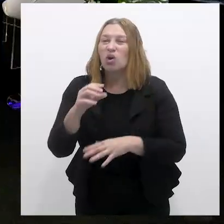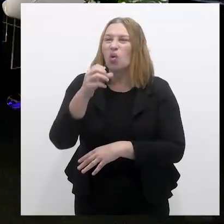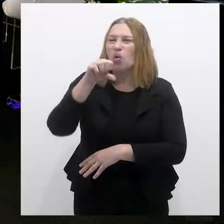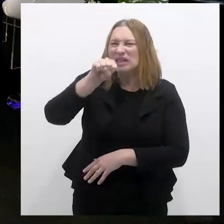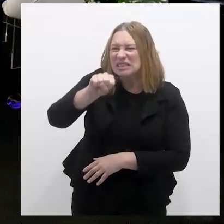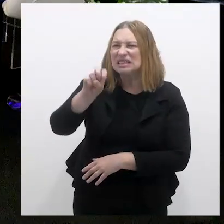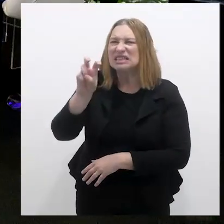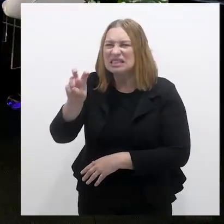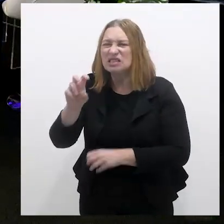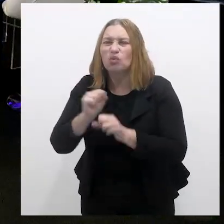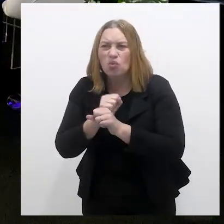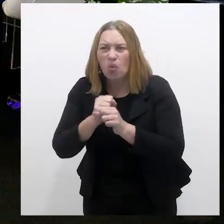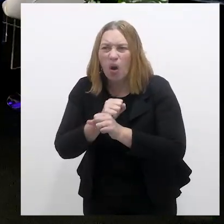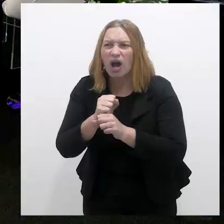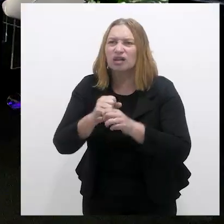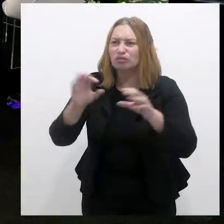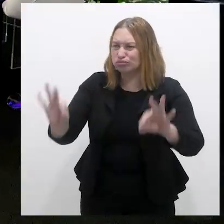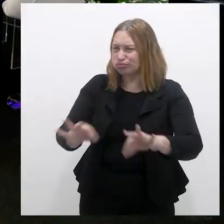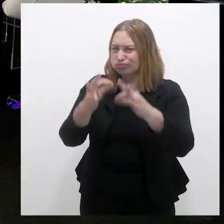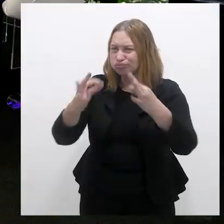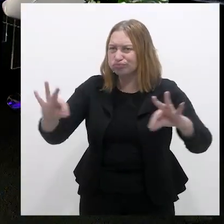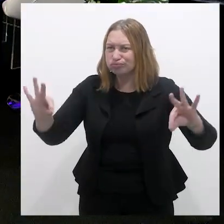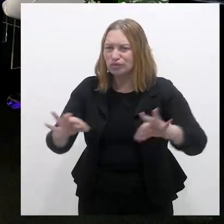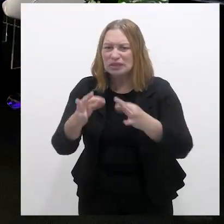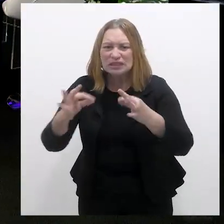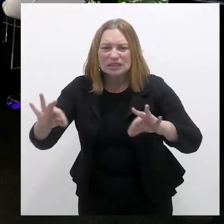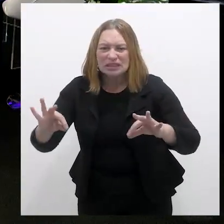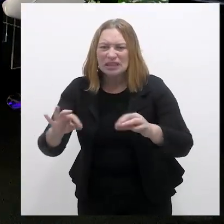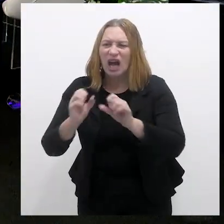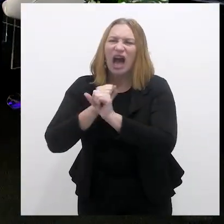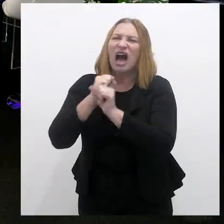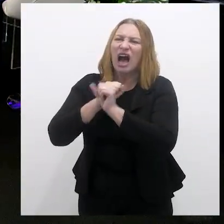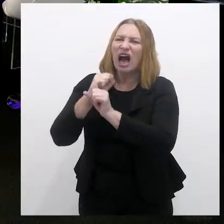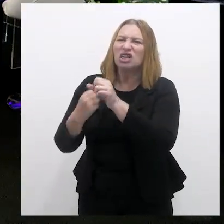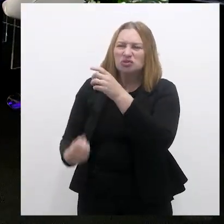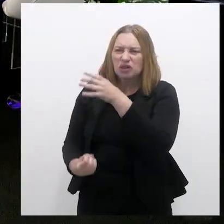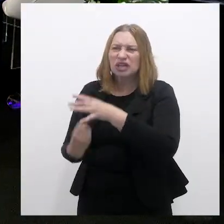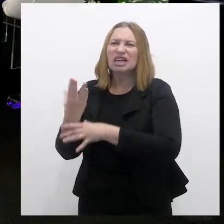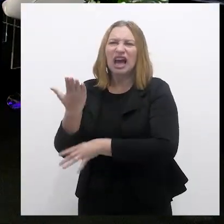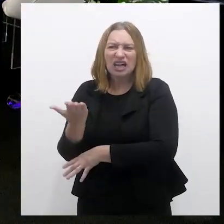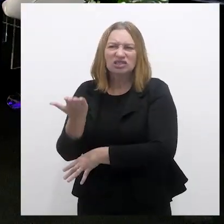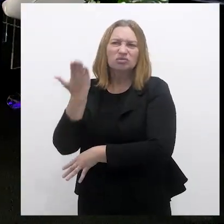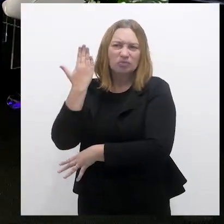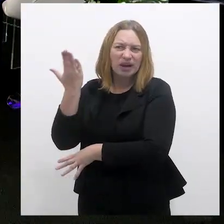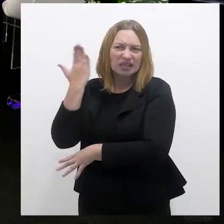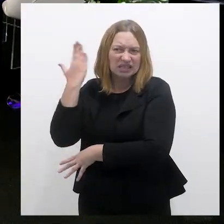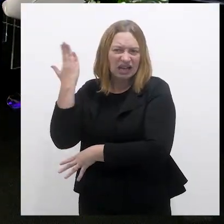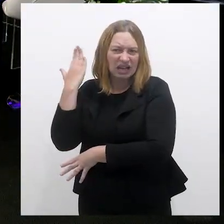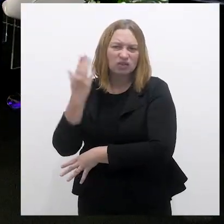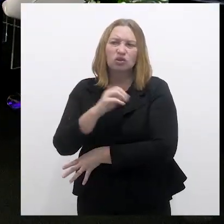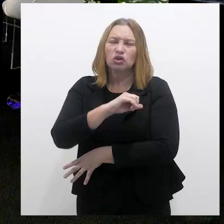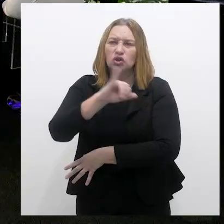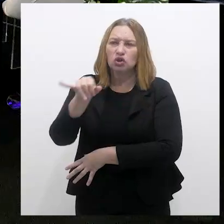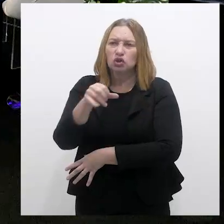né? Uhum. 85 anos, uma orquestra que foi fundada por José Siqueira, que teve